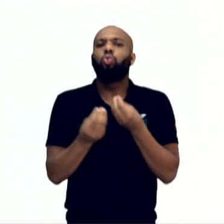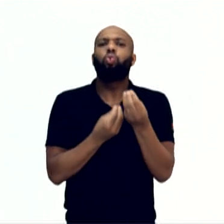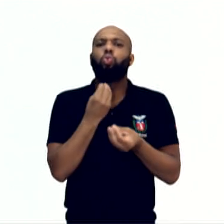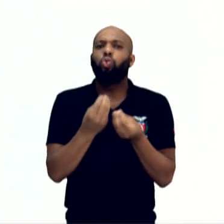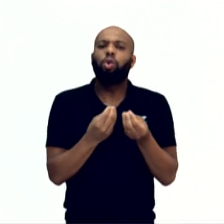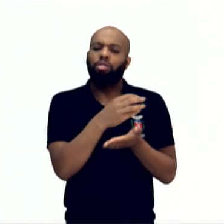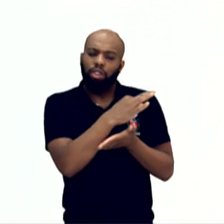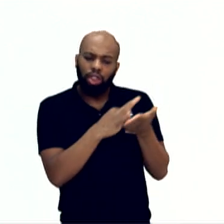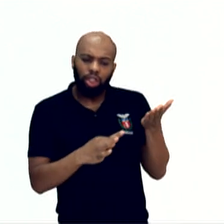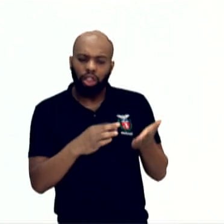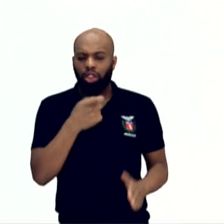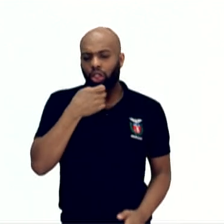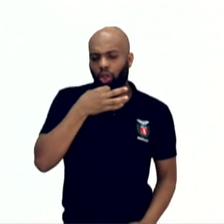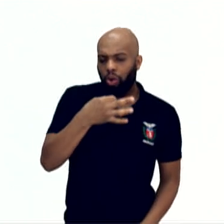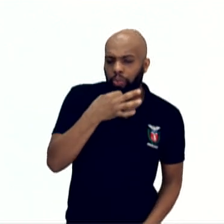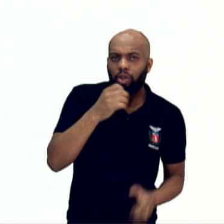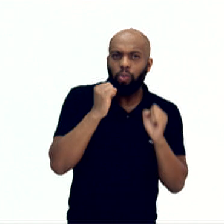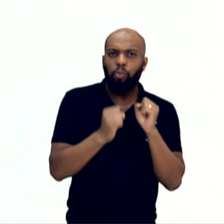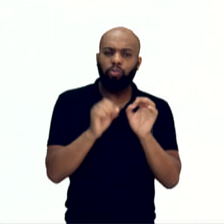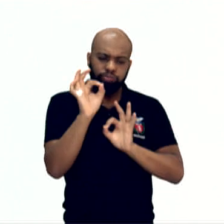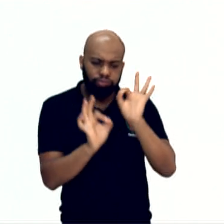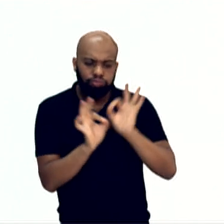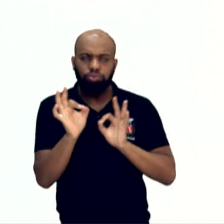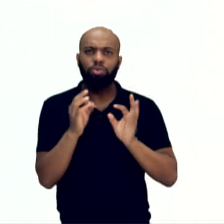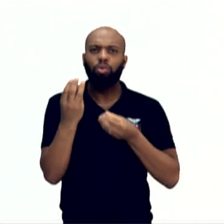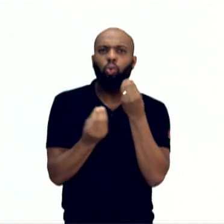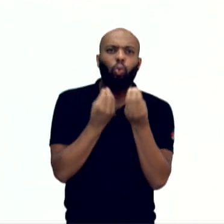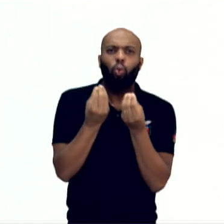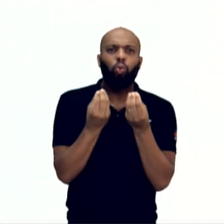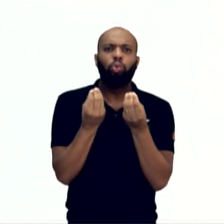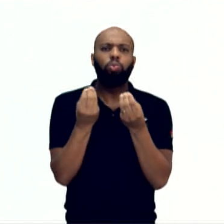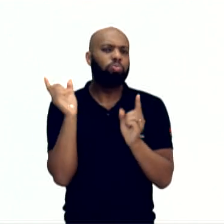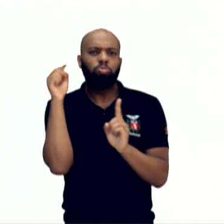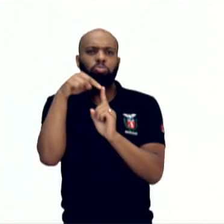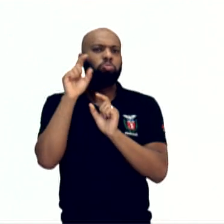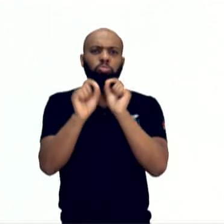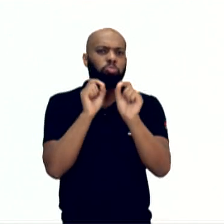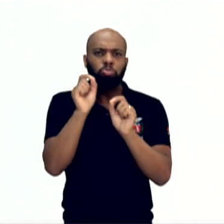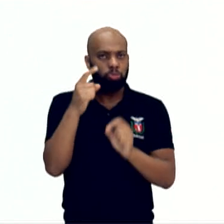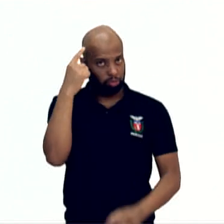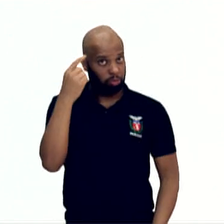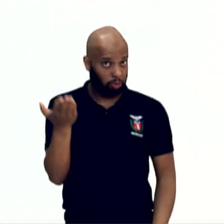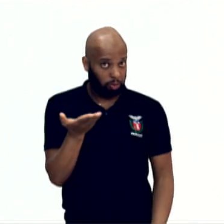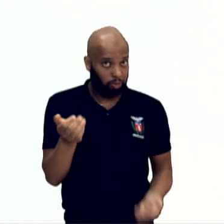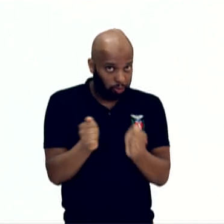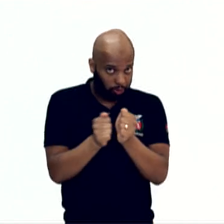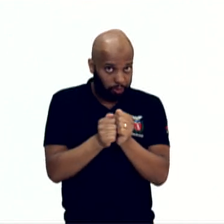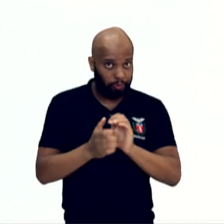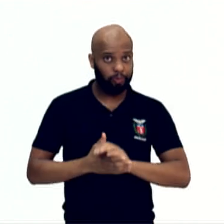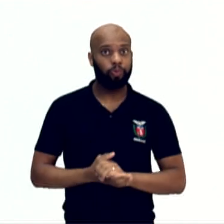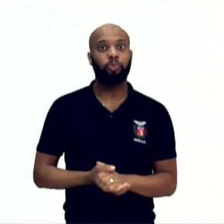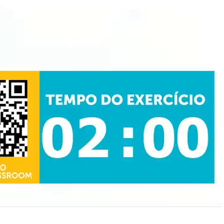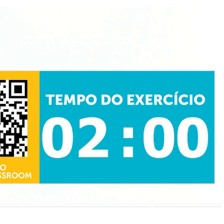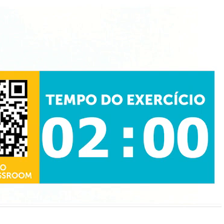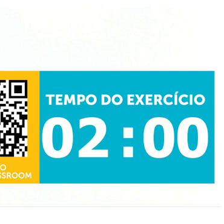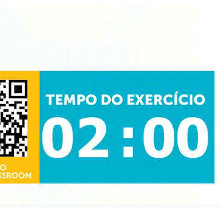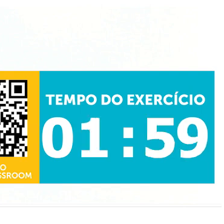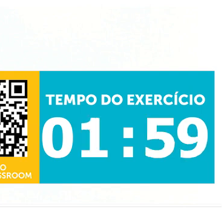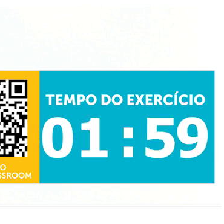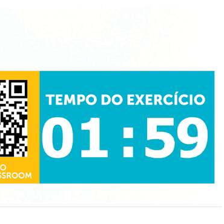artículo de opinião pode se organizar? Qual seria a sua finalidade? Vamos pensar juntos?